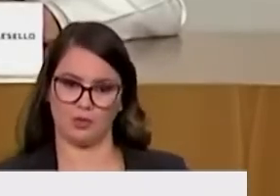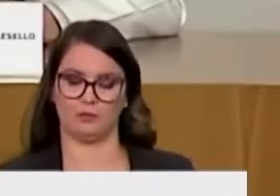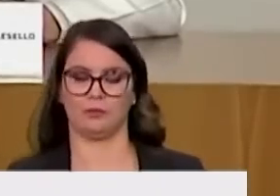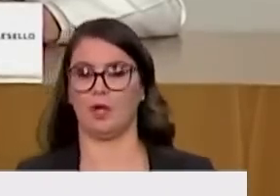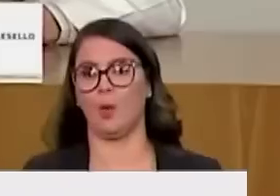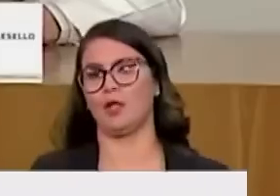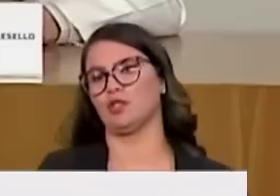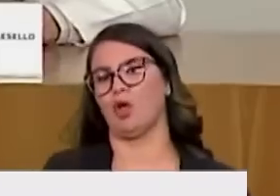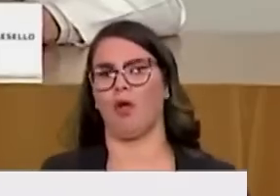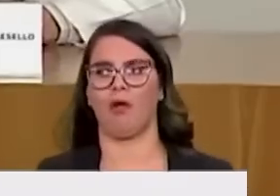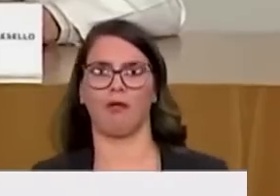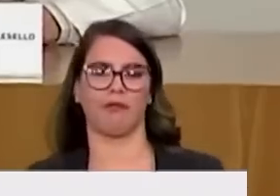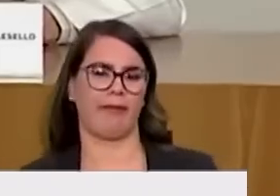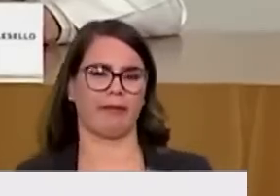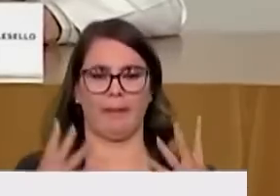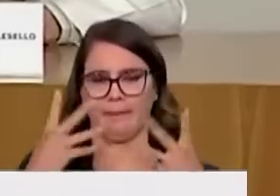estético.